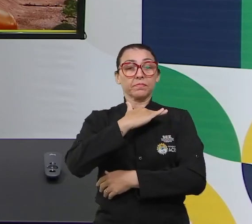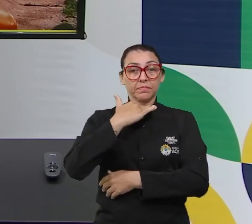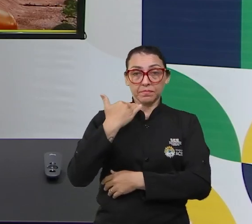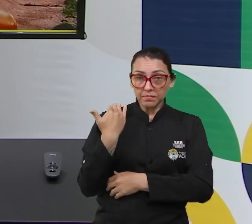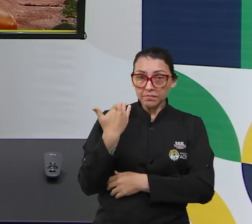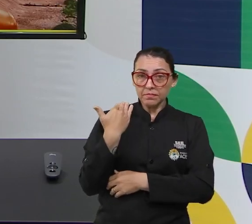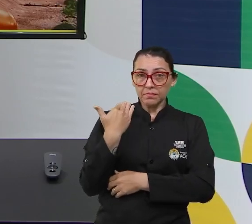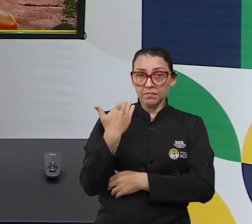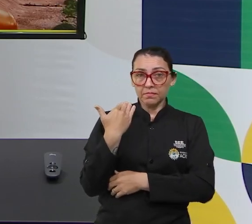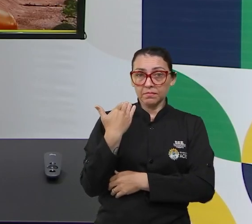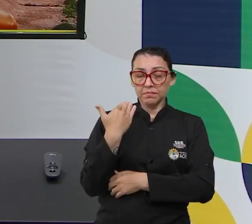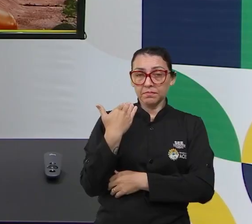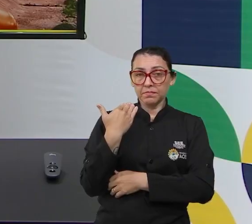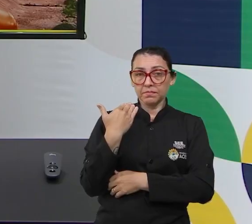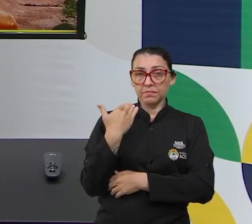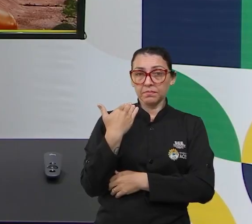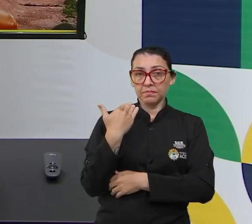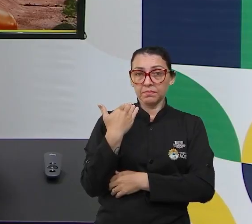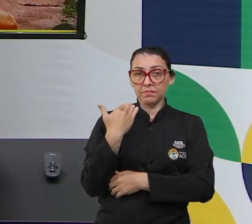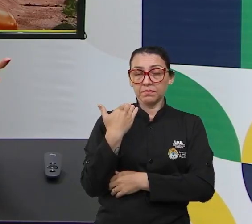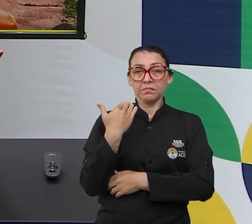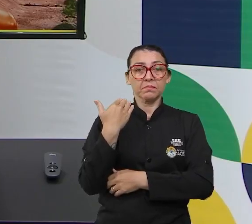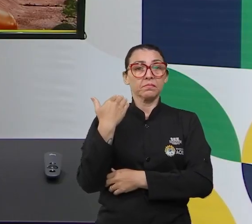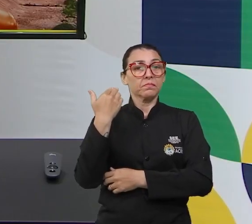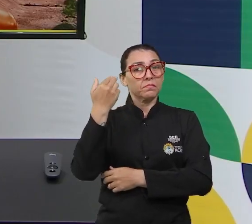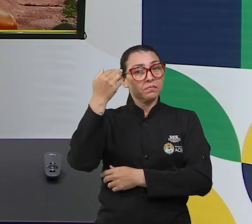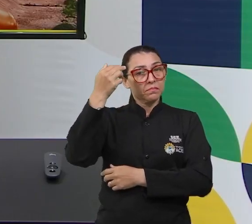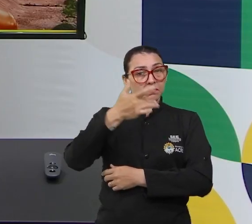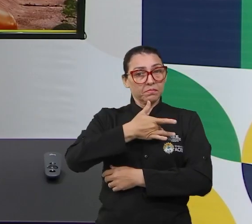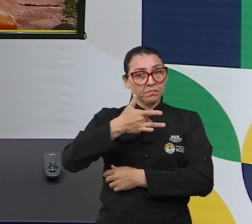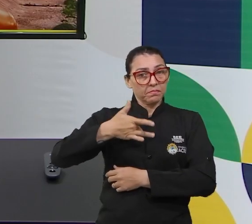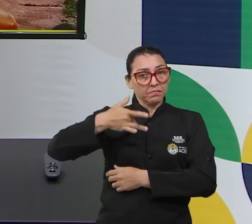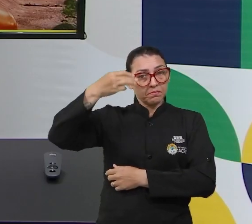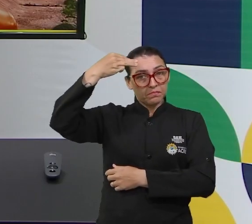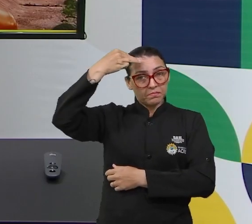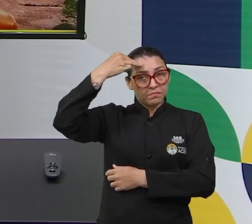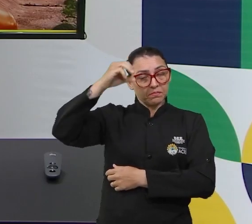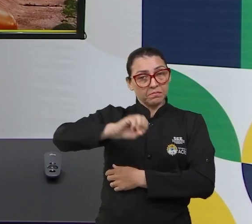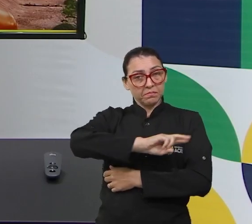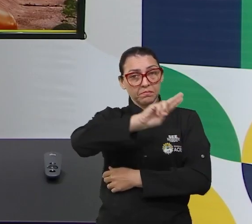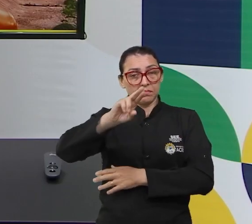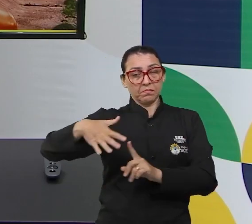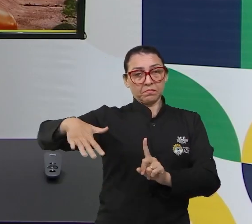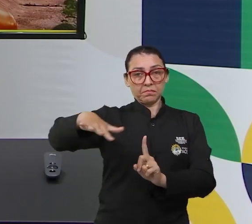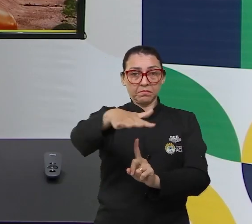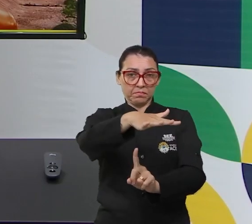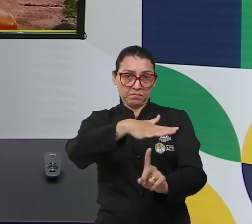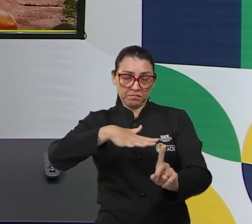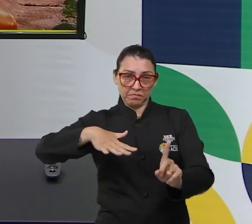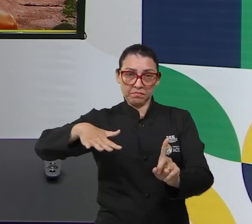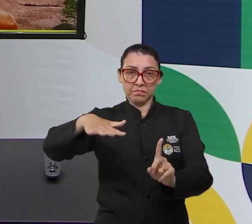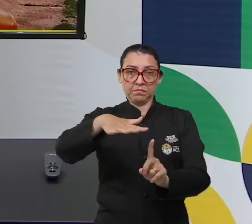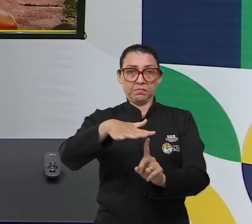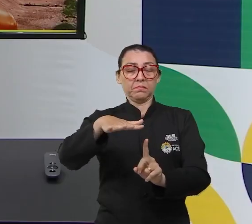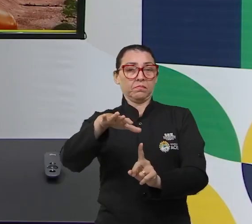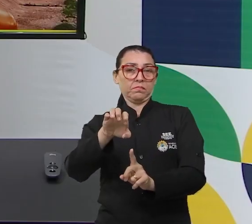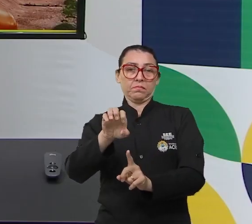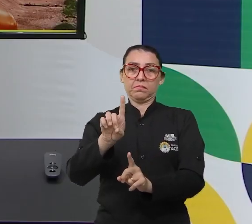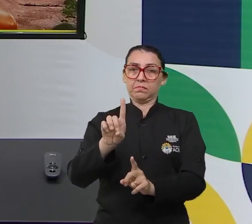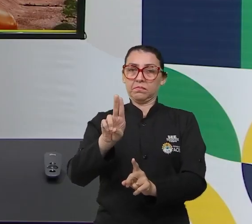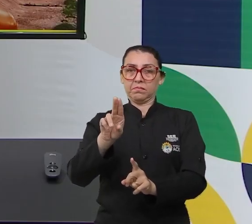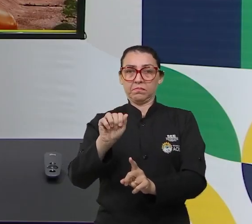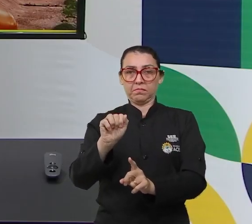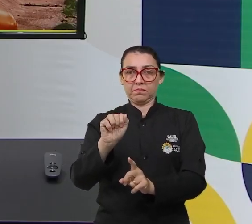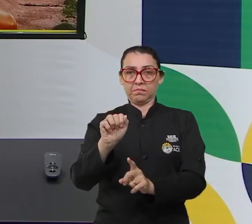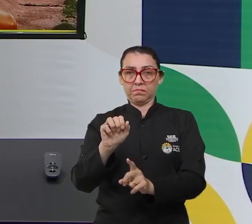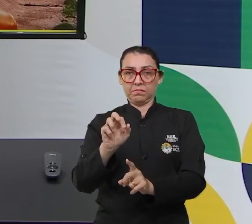morte, seja sobre saúde mental ou ambiental, como aqui é o caso do Eduardo.